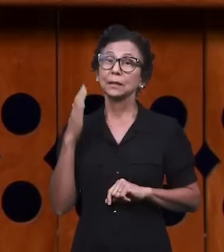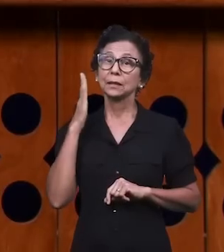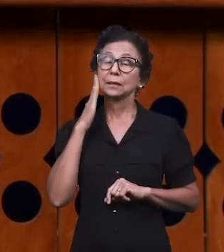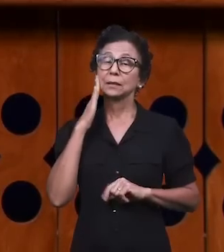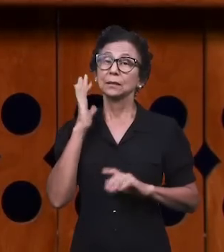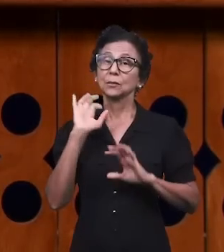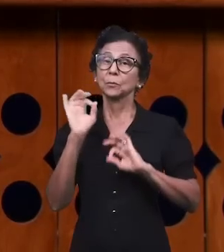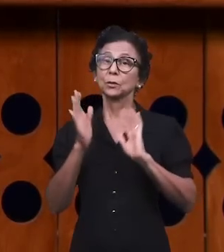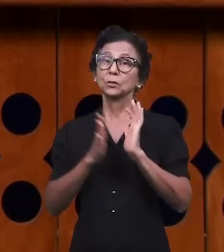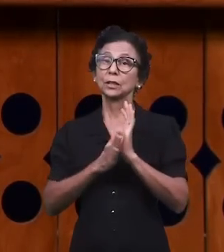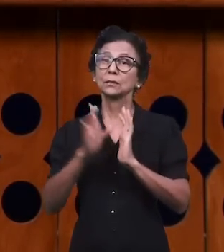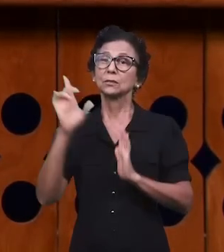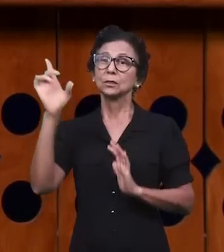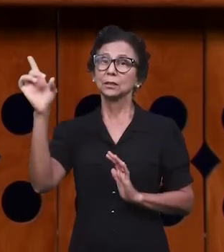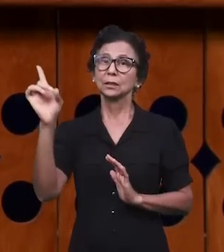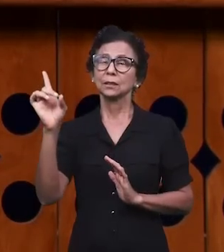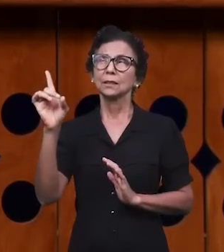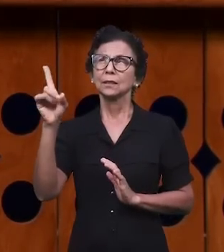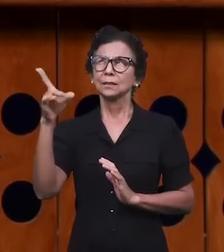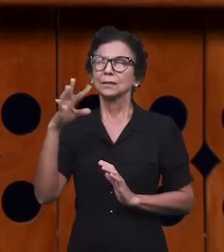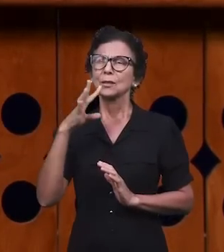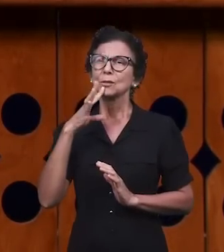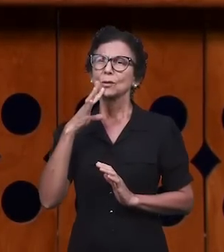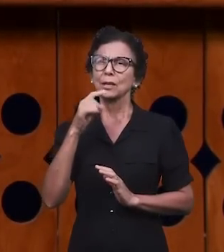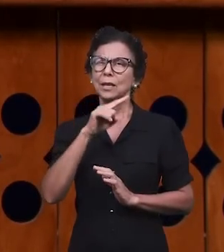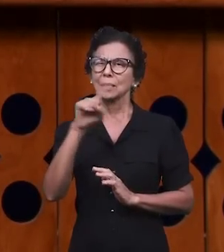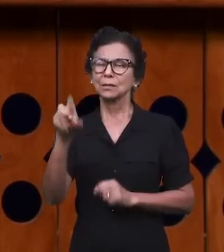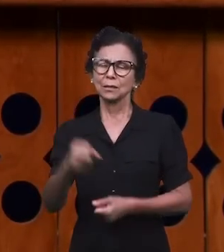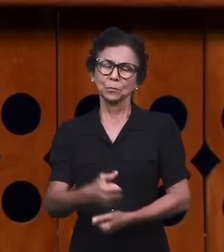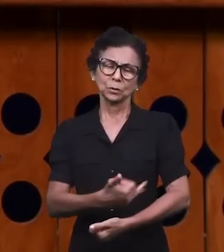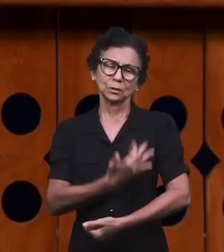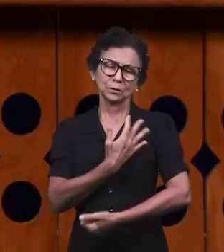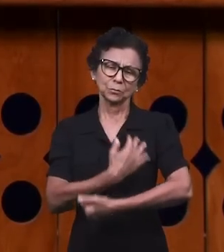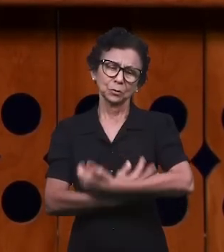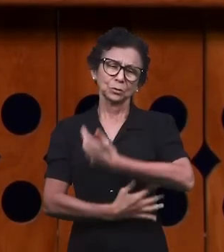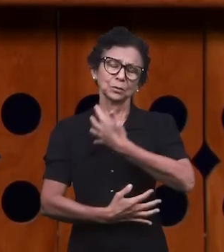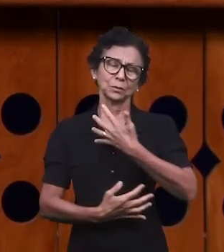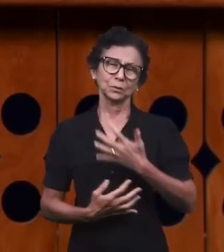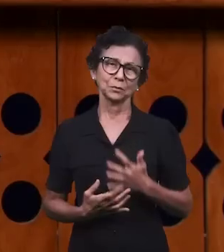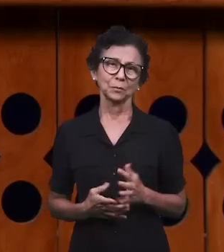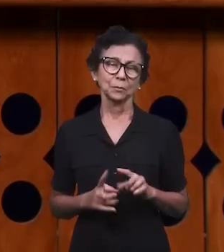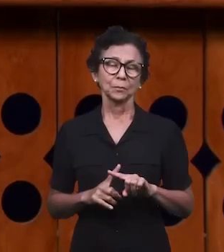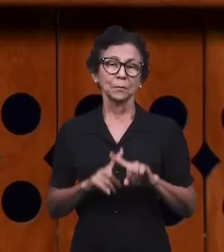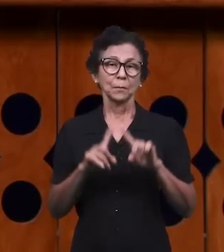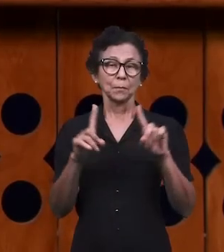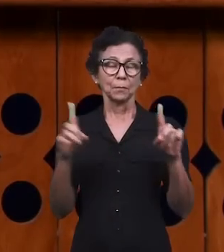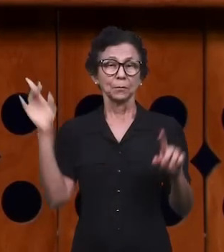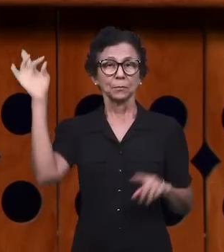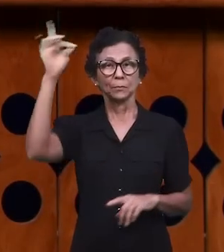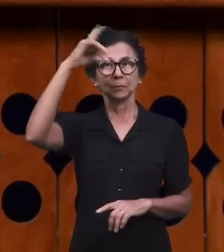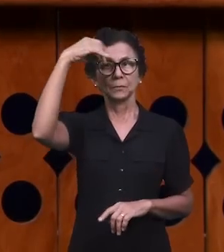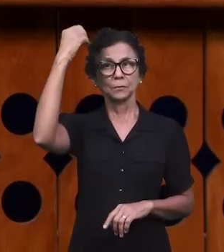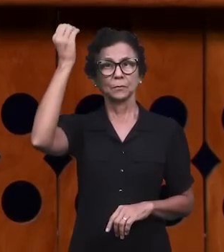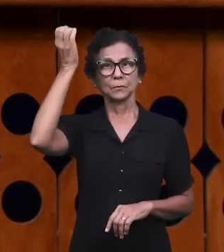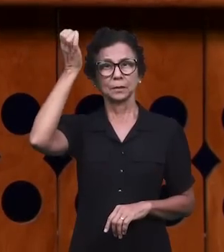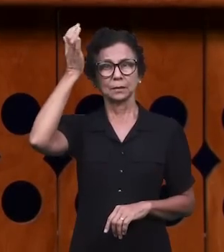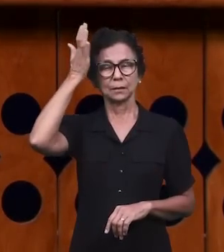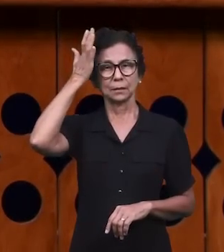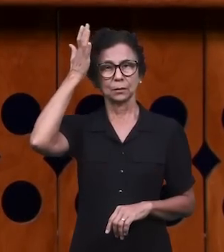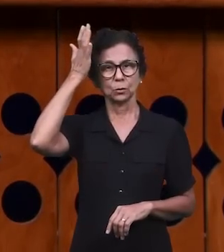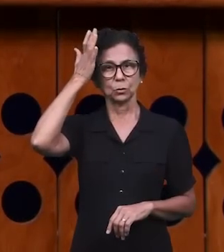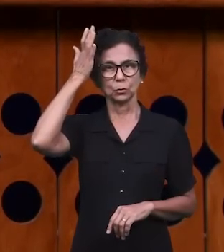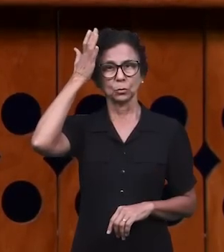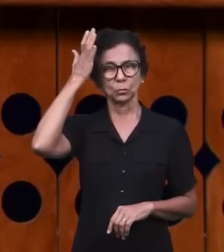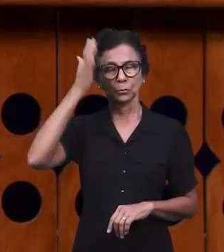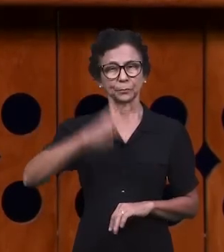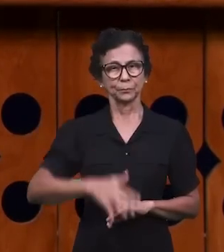O Senhor sabe que nós somos emocionais, mas olha só, a revelação do Espírito é igual um